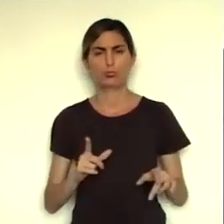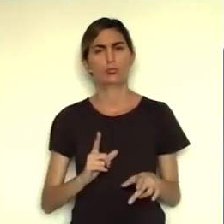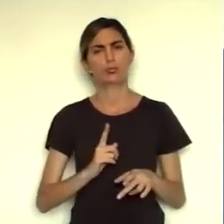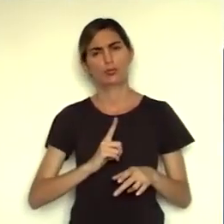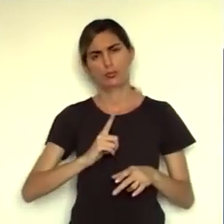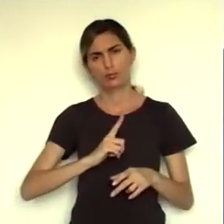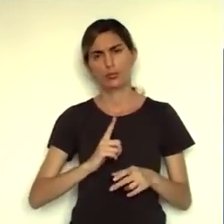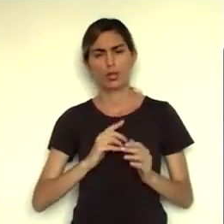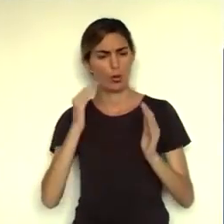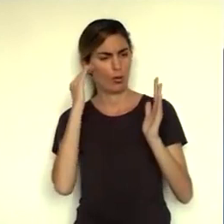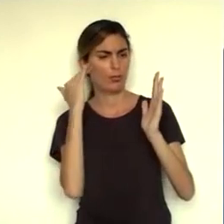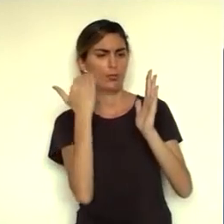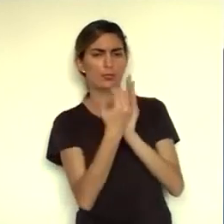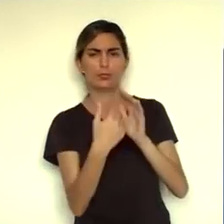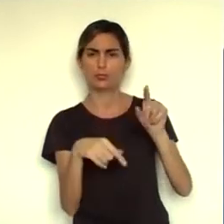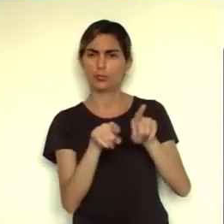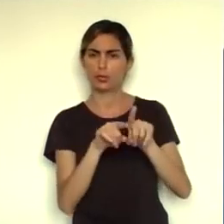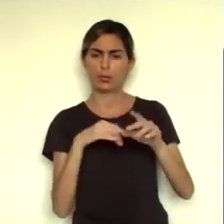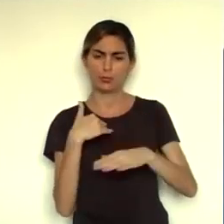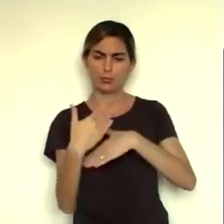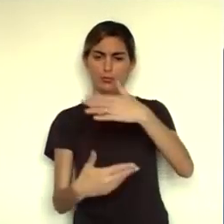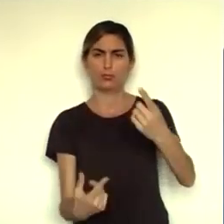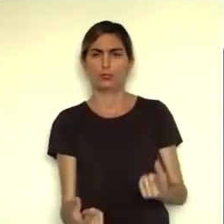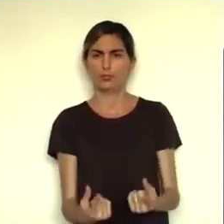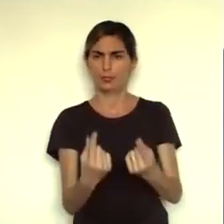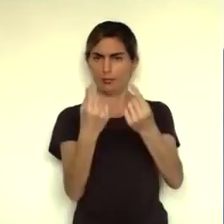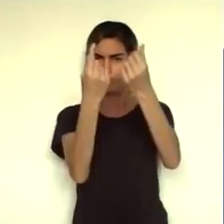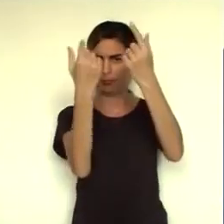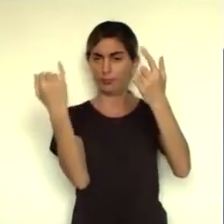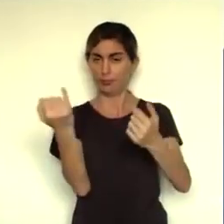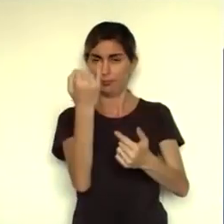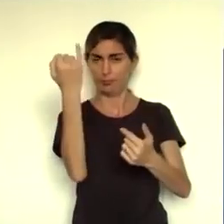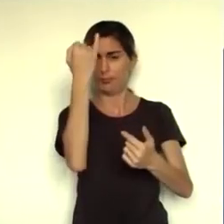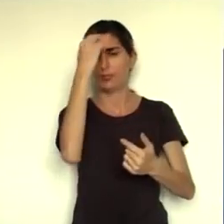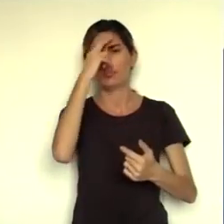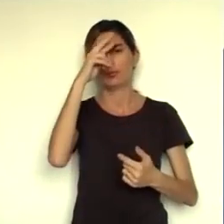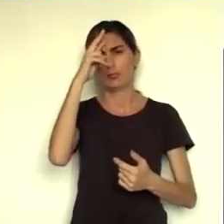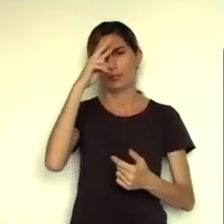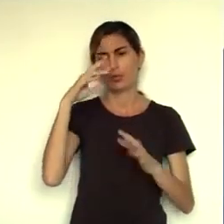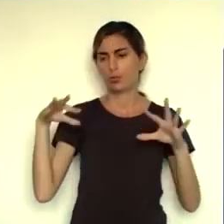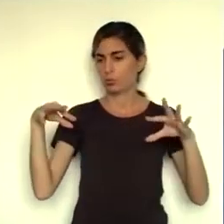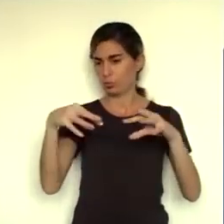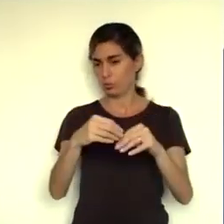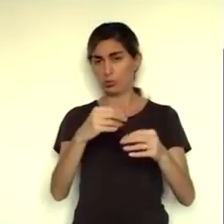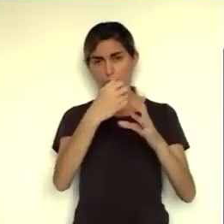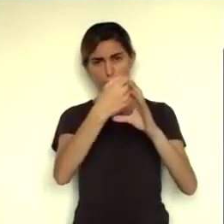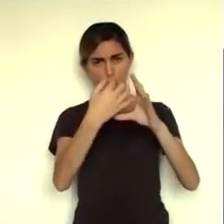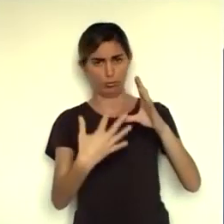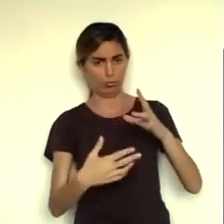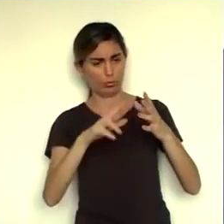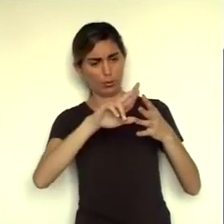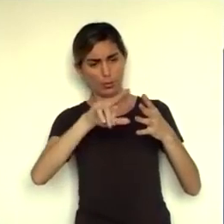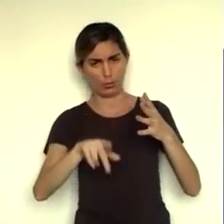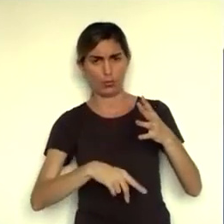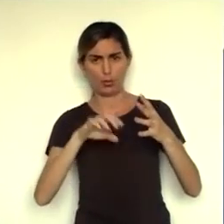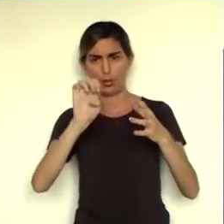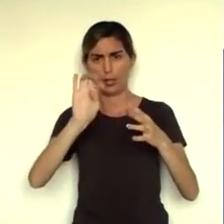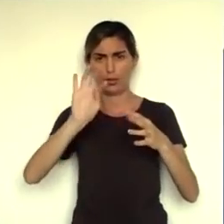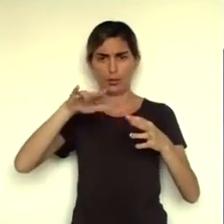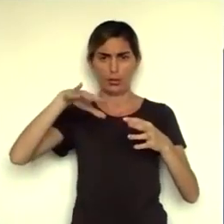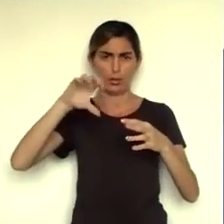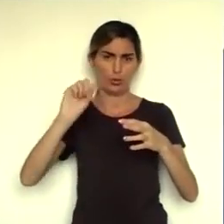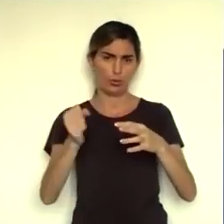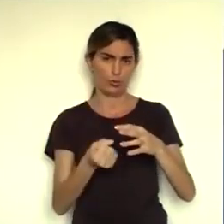uma conformação que obedece também a um processo econômico. Então é importante a gente lembrar que todos esses aspectos